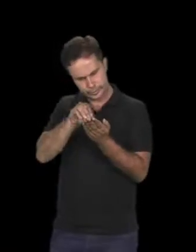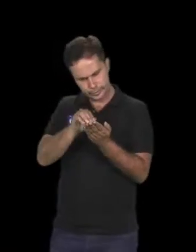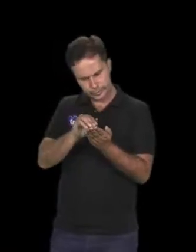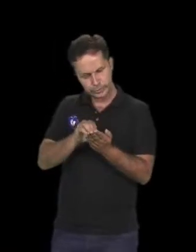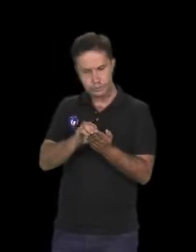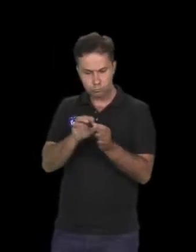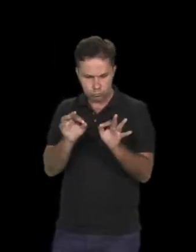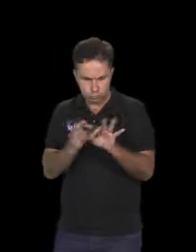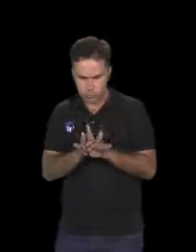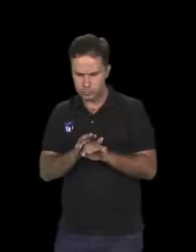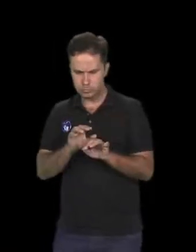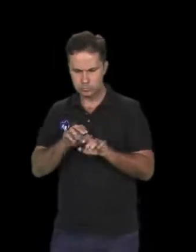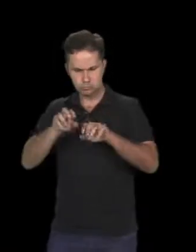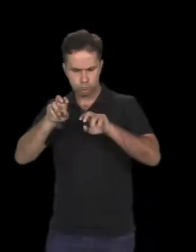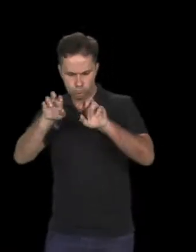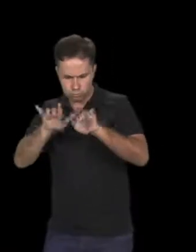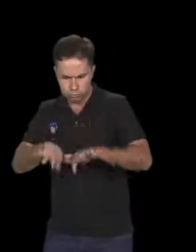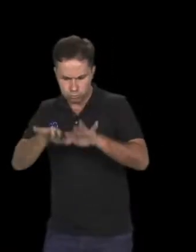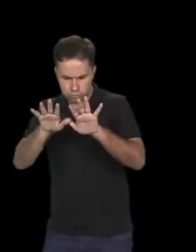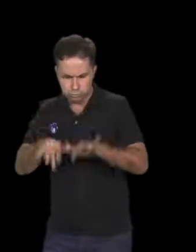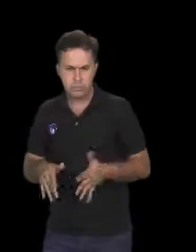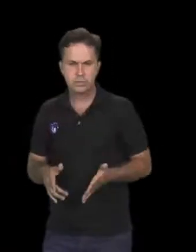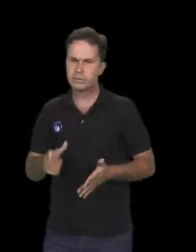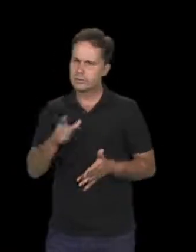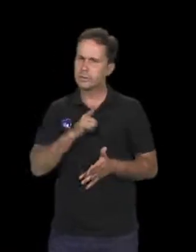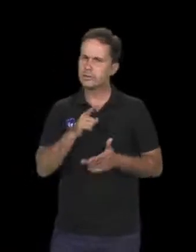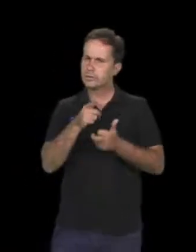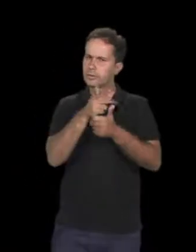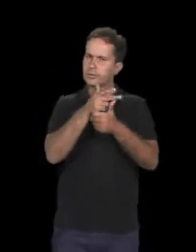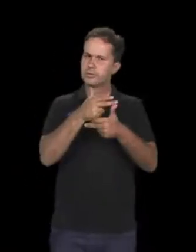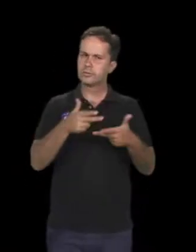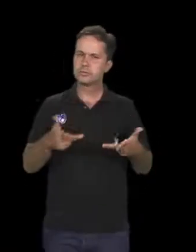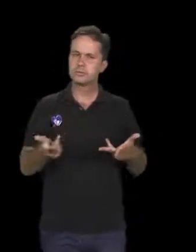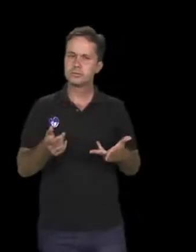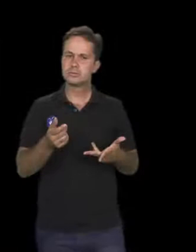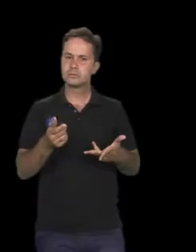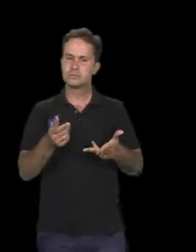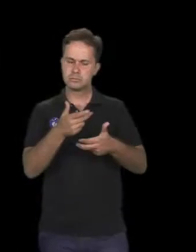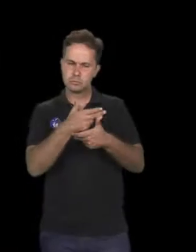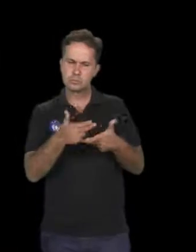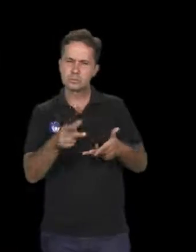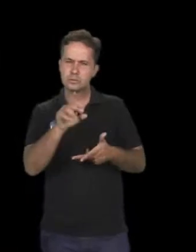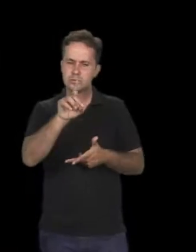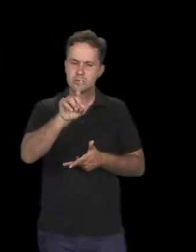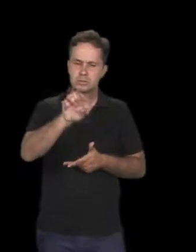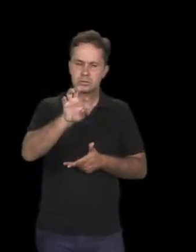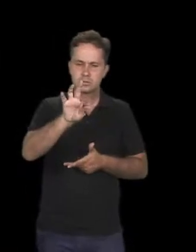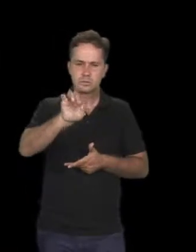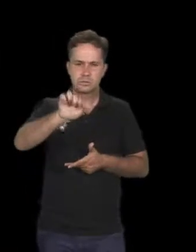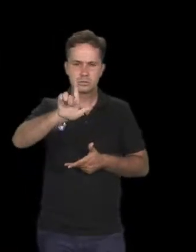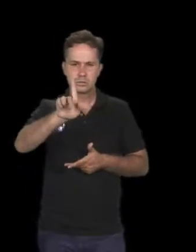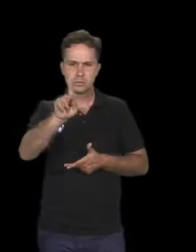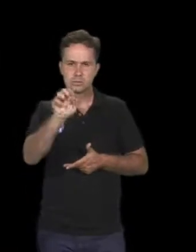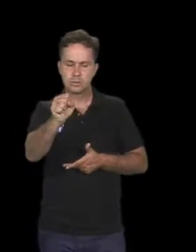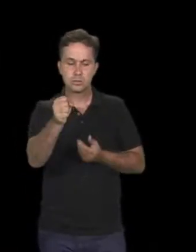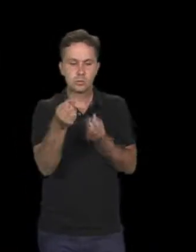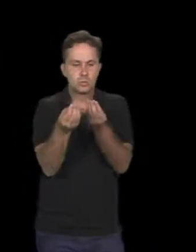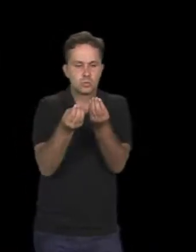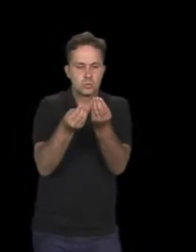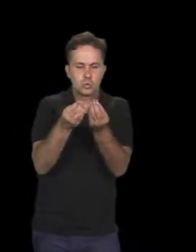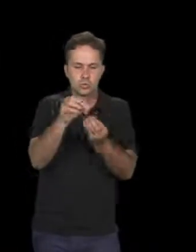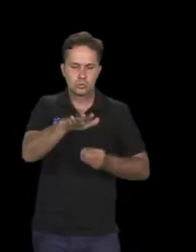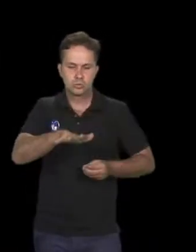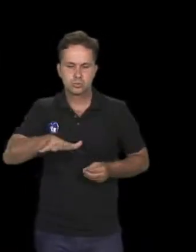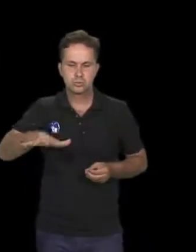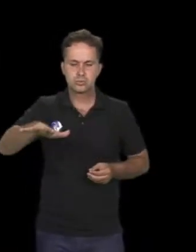o cenário em que a entrevista foi feita, a descrição muito viva do mobiliário, das roupas, etc. Mas eu queria